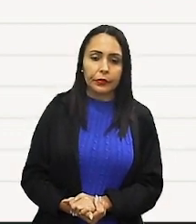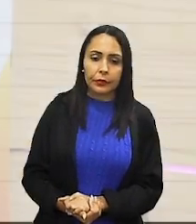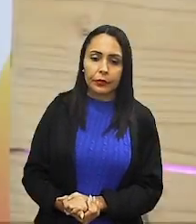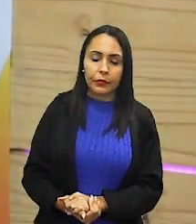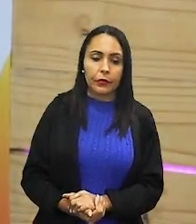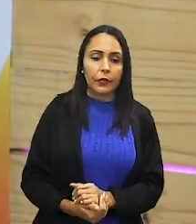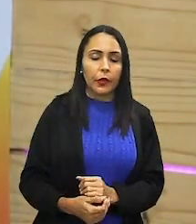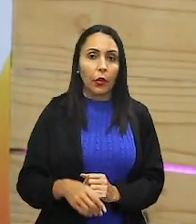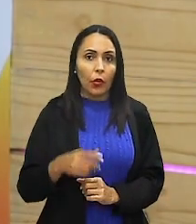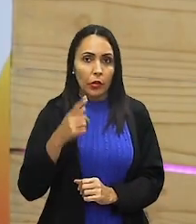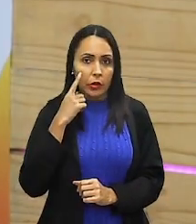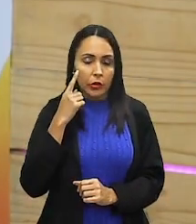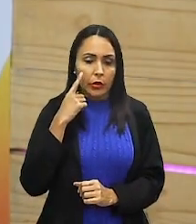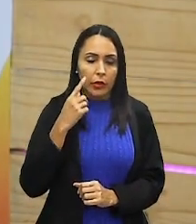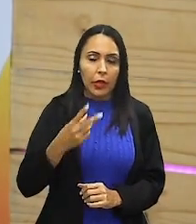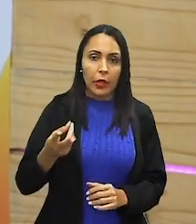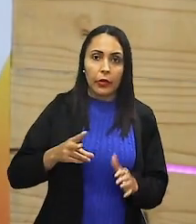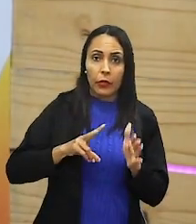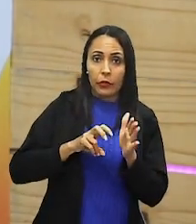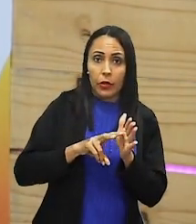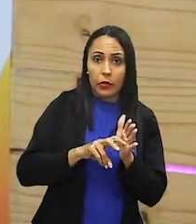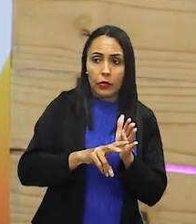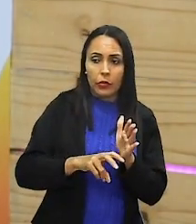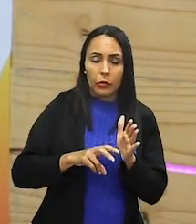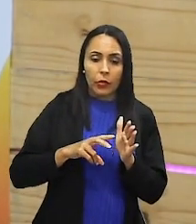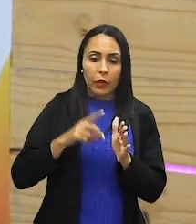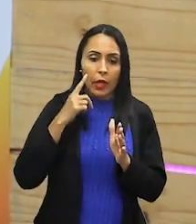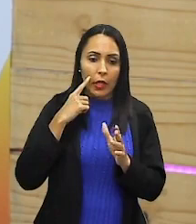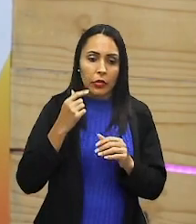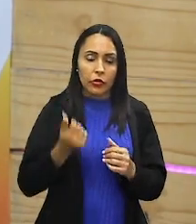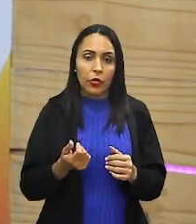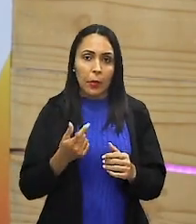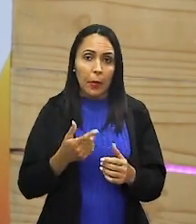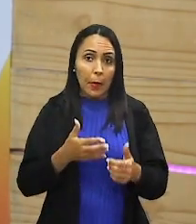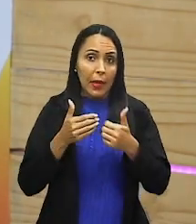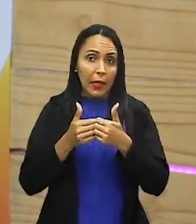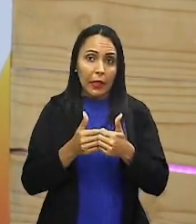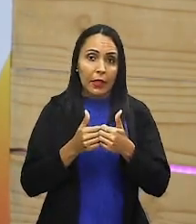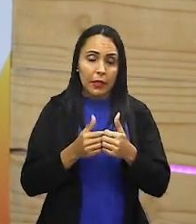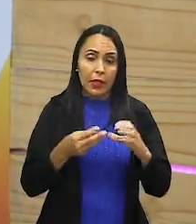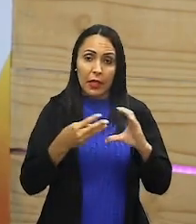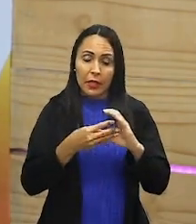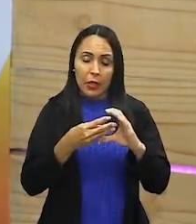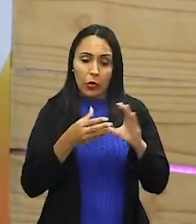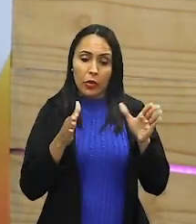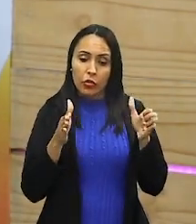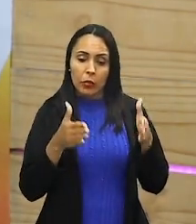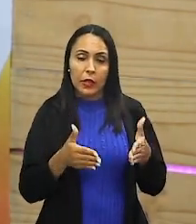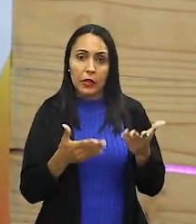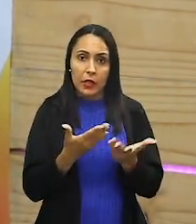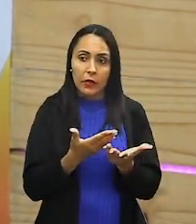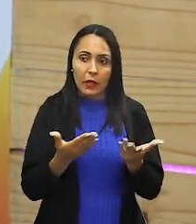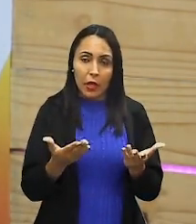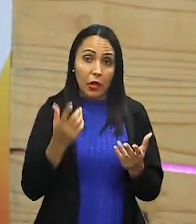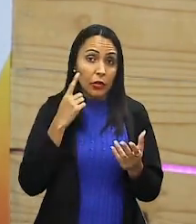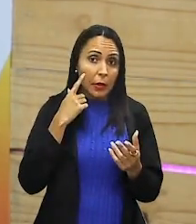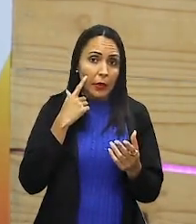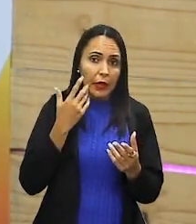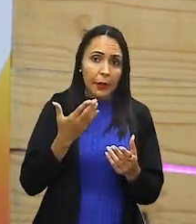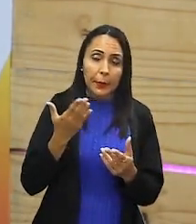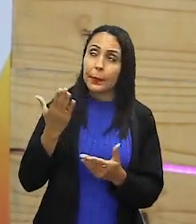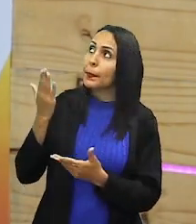Olha, vírus só vai parasitar aquela célula específica. O vírus ele só vai